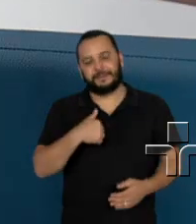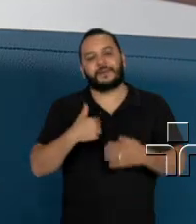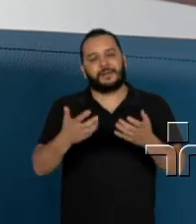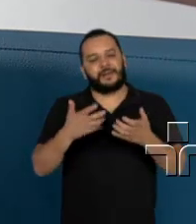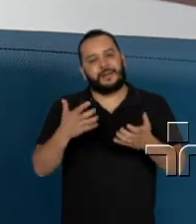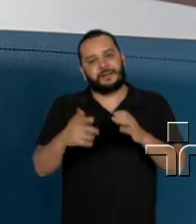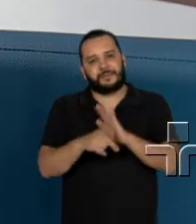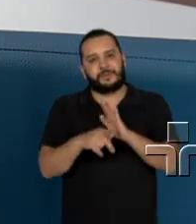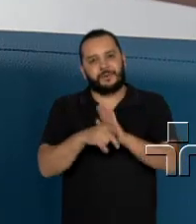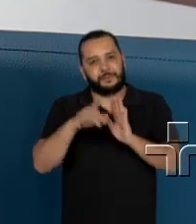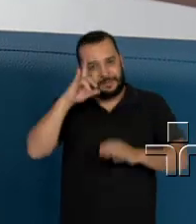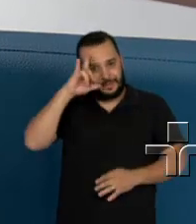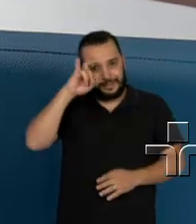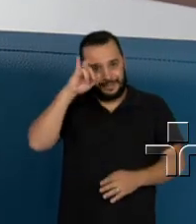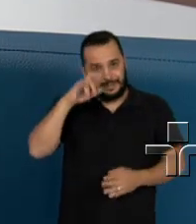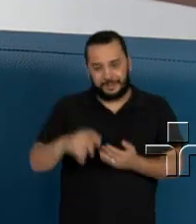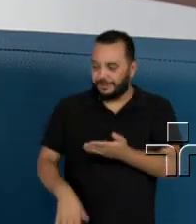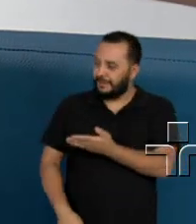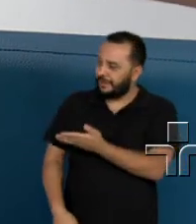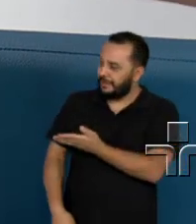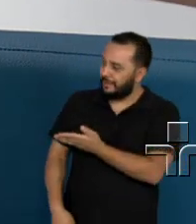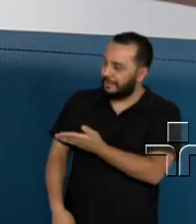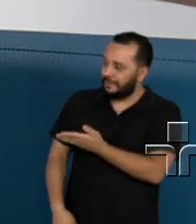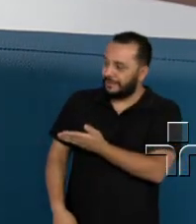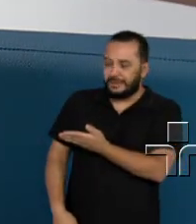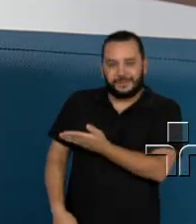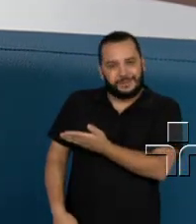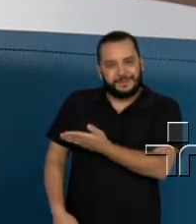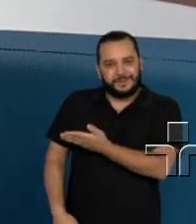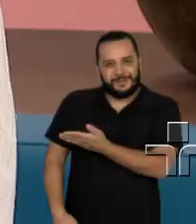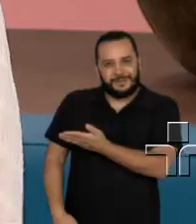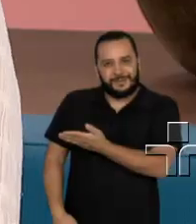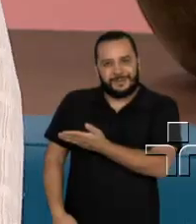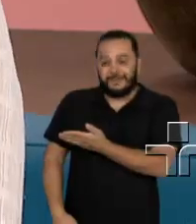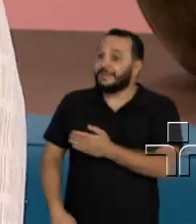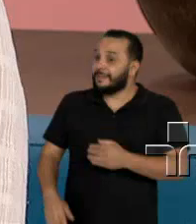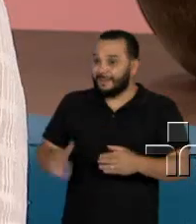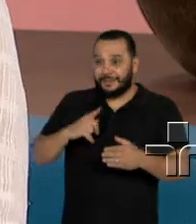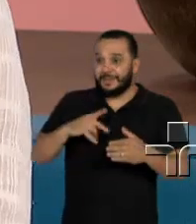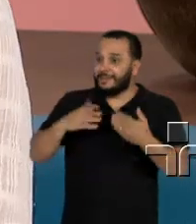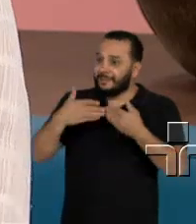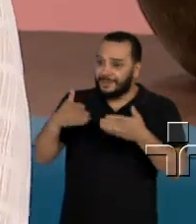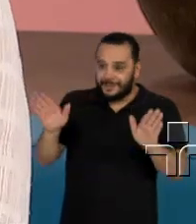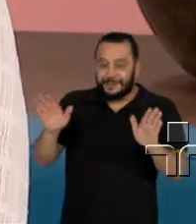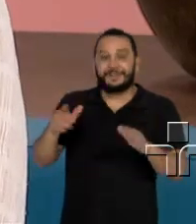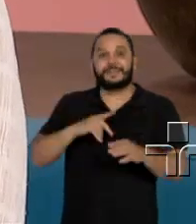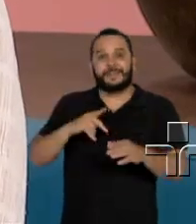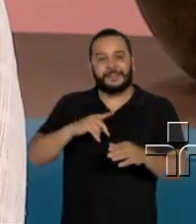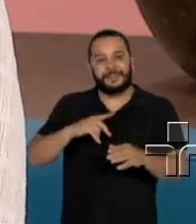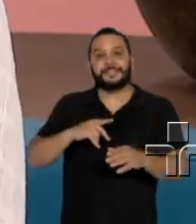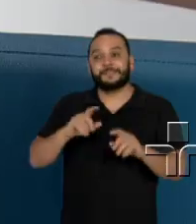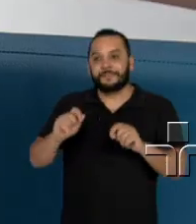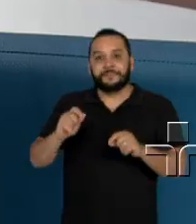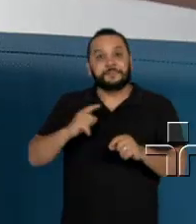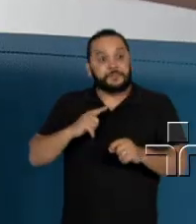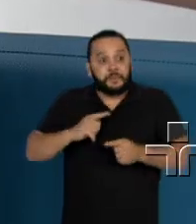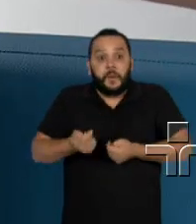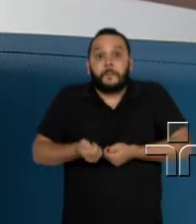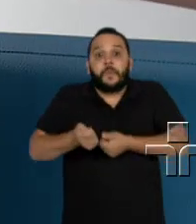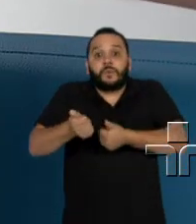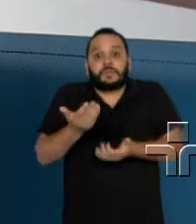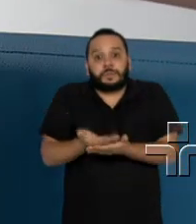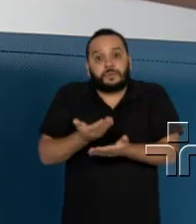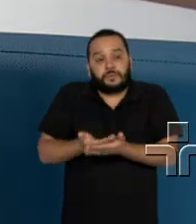negro instagram é estúdio balé cisne negro lembrando que está de portas abertas com bolsa para o papá que o